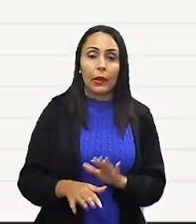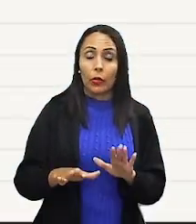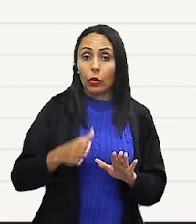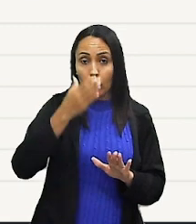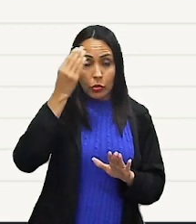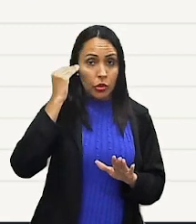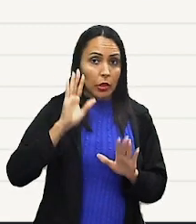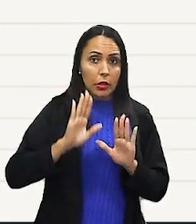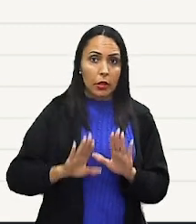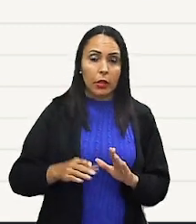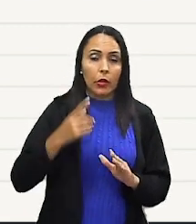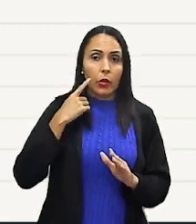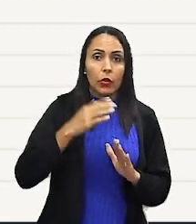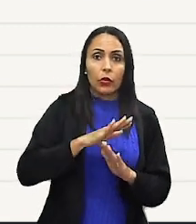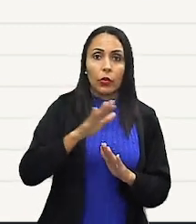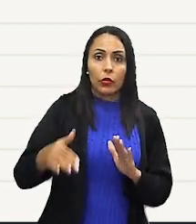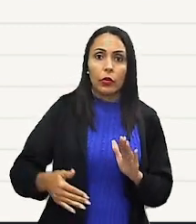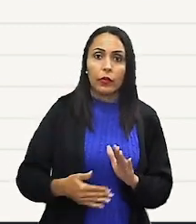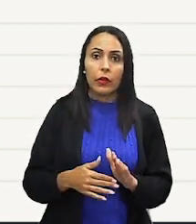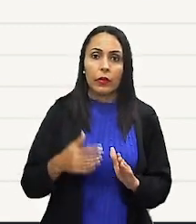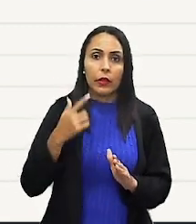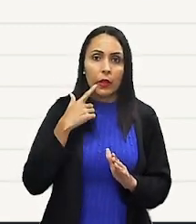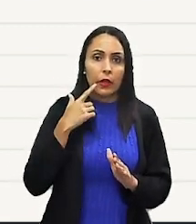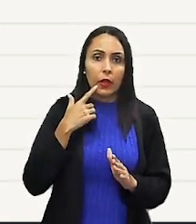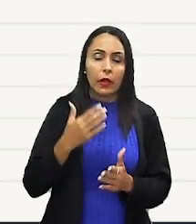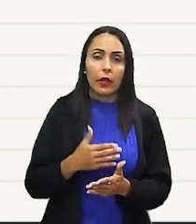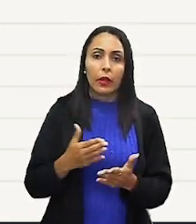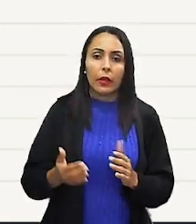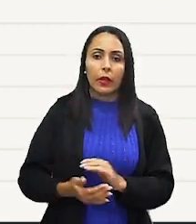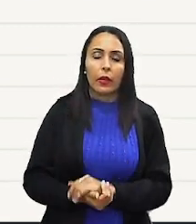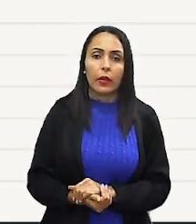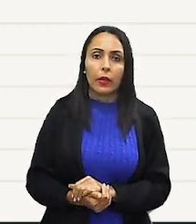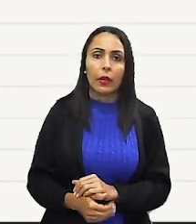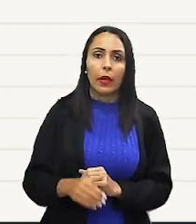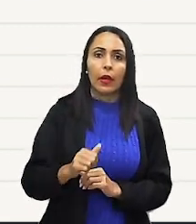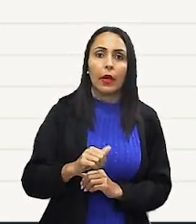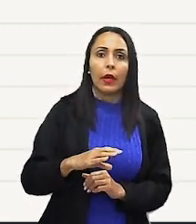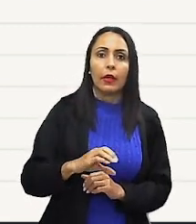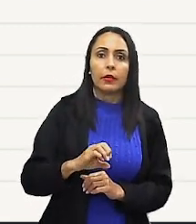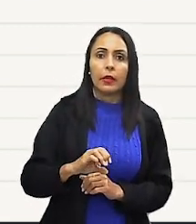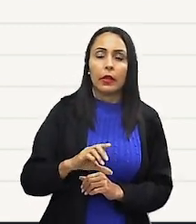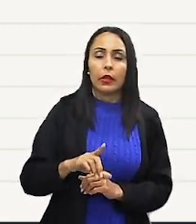tá? Todo vírusinho, você vai dizer que ele vai ser acelular.